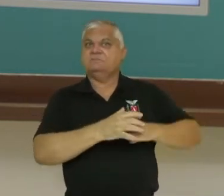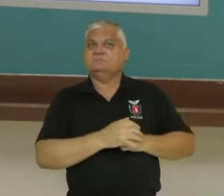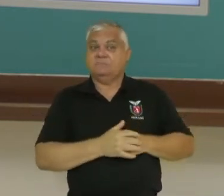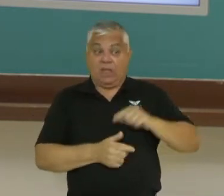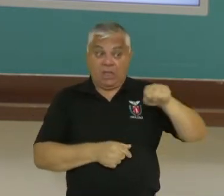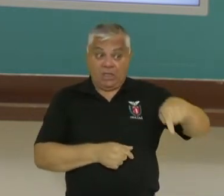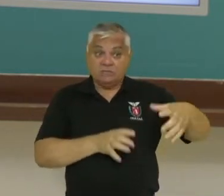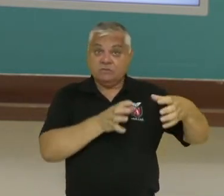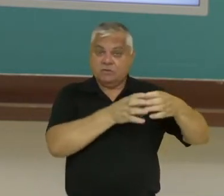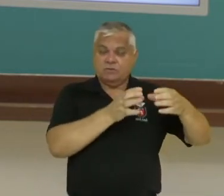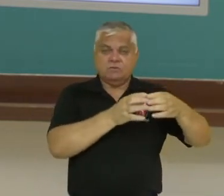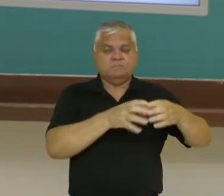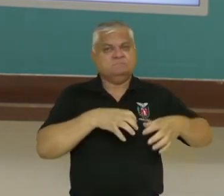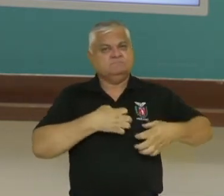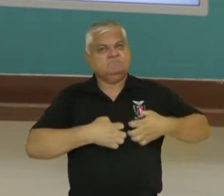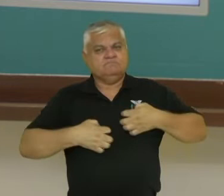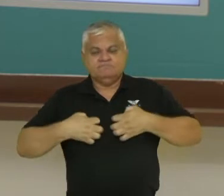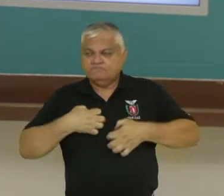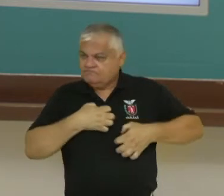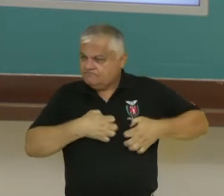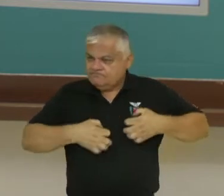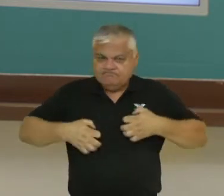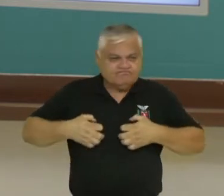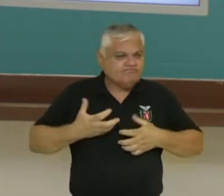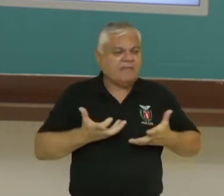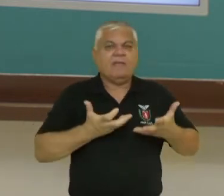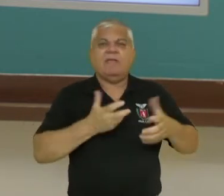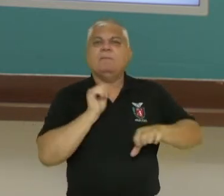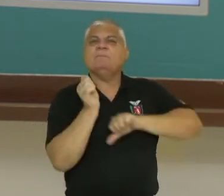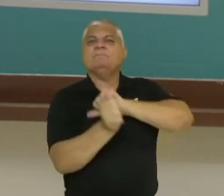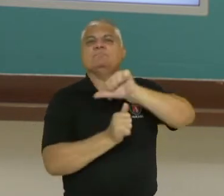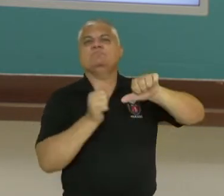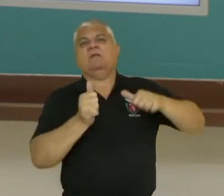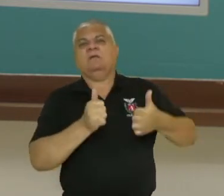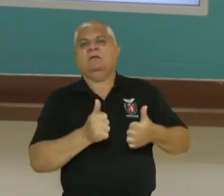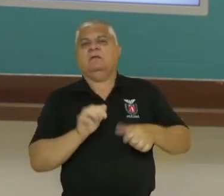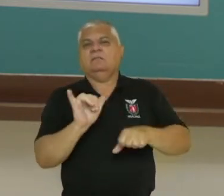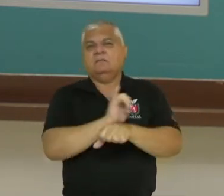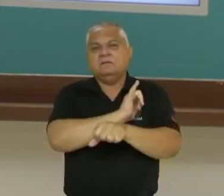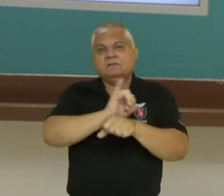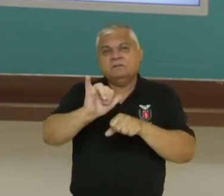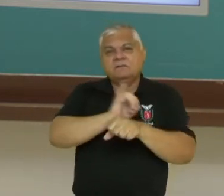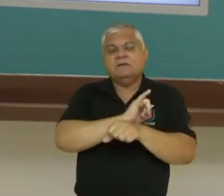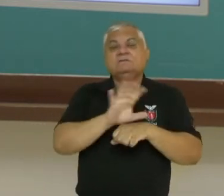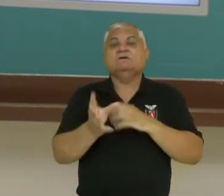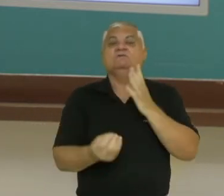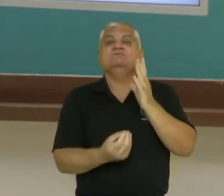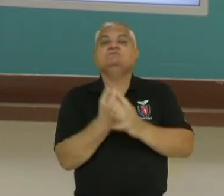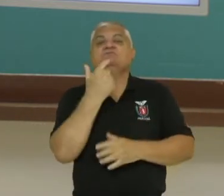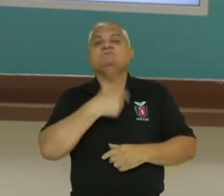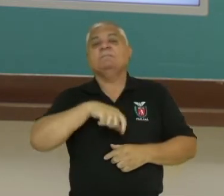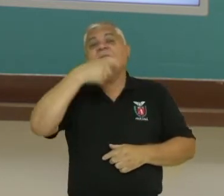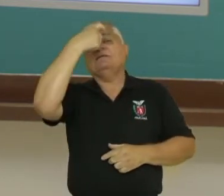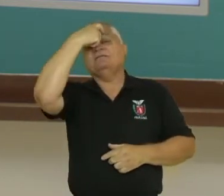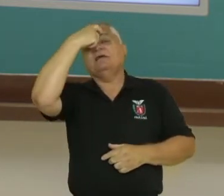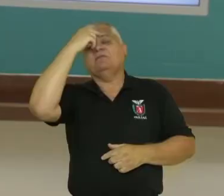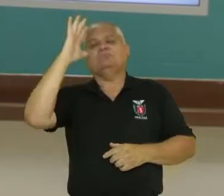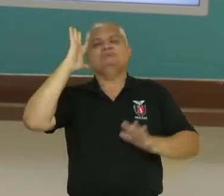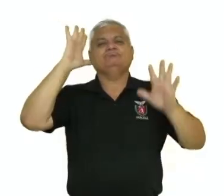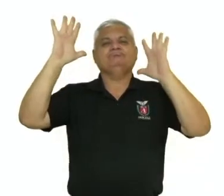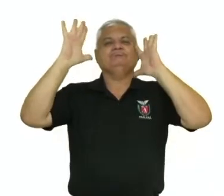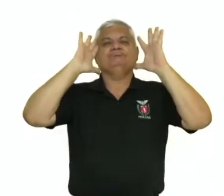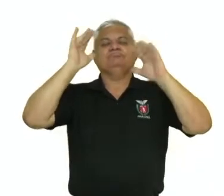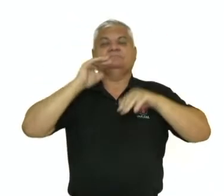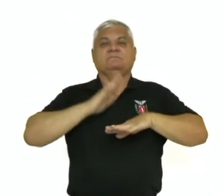classe descontente começou a buscar alternativas. Nesse contexto surgem alguns pensadores, né?